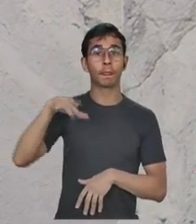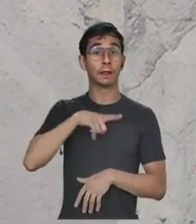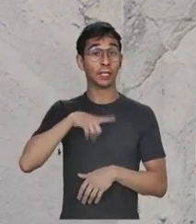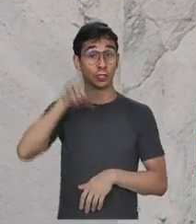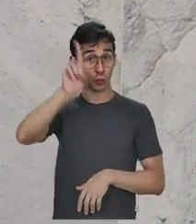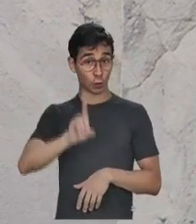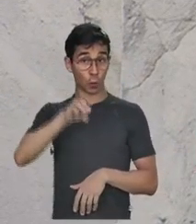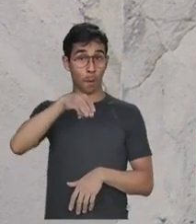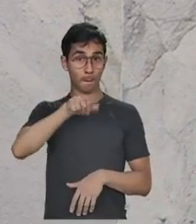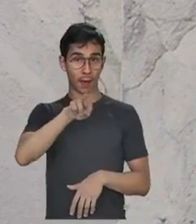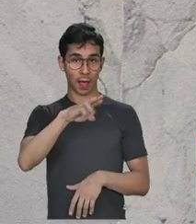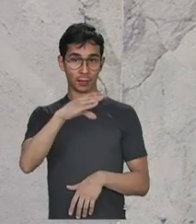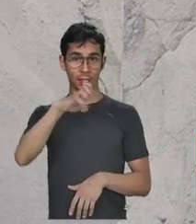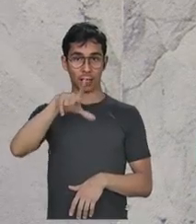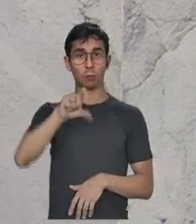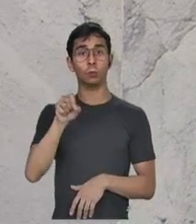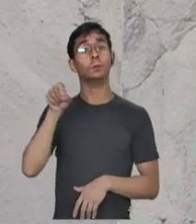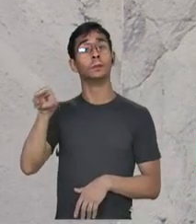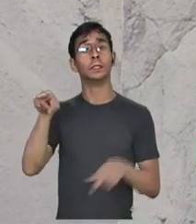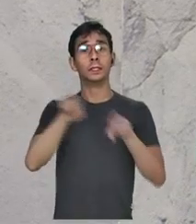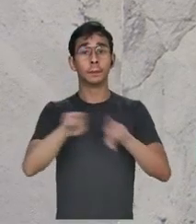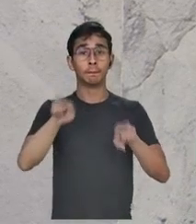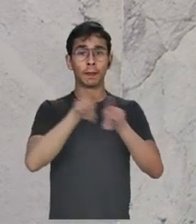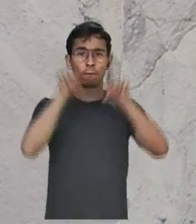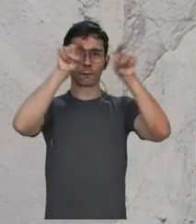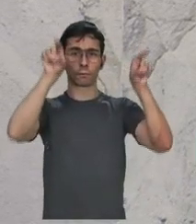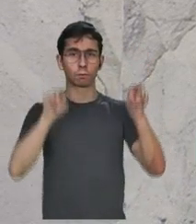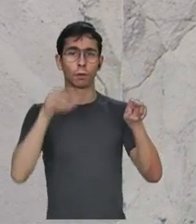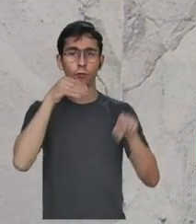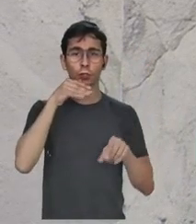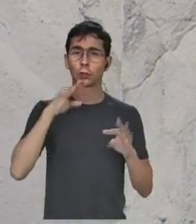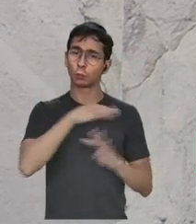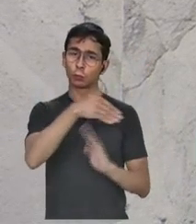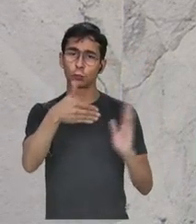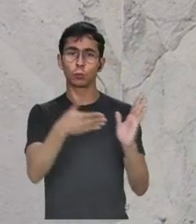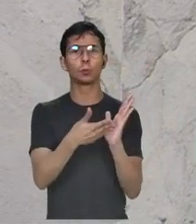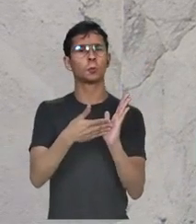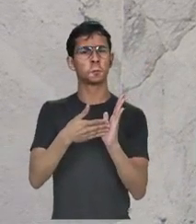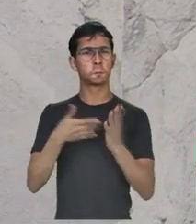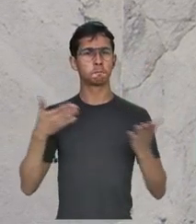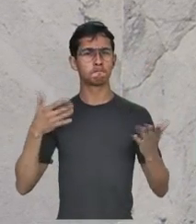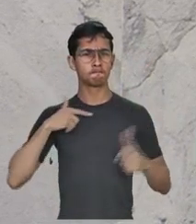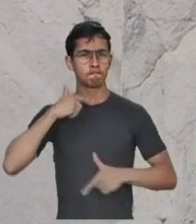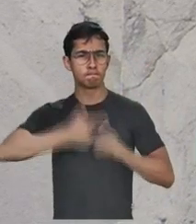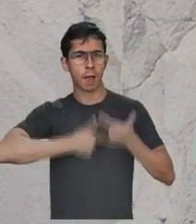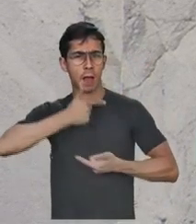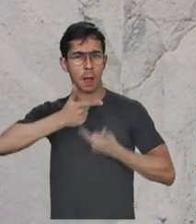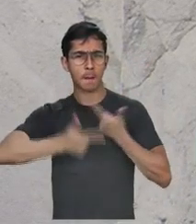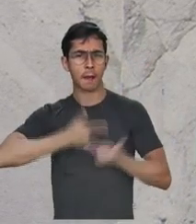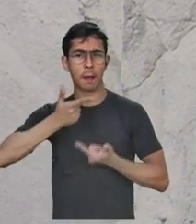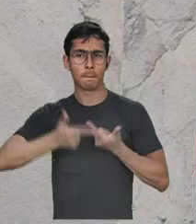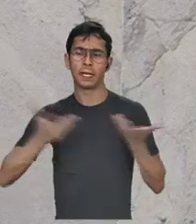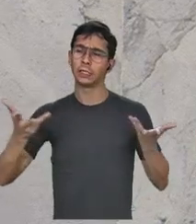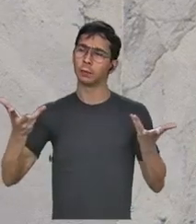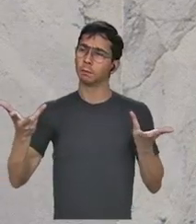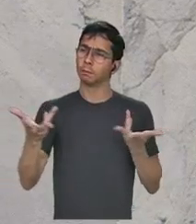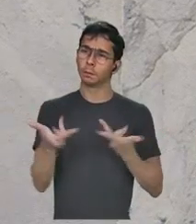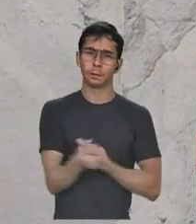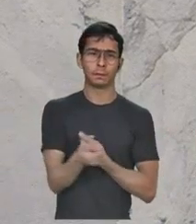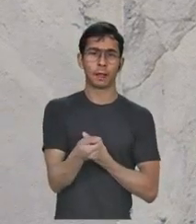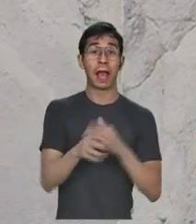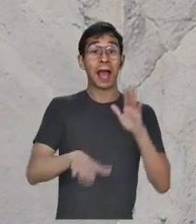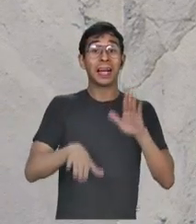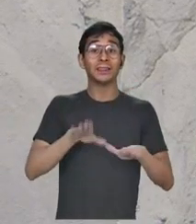que é o diretor e todos os funcionários têm procurado fazer um trabalho de excelência muitas vezes mal compreendido então inclusive